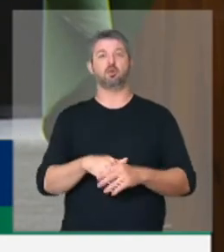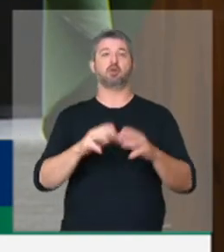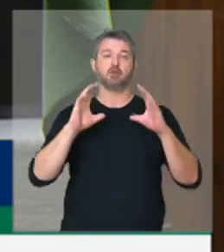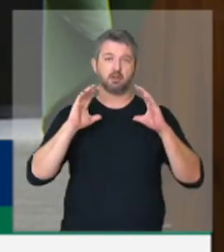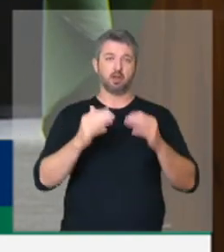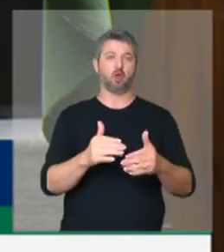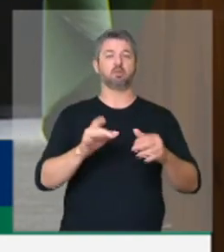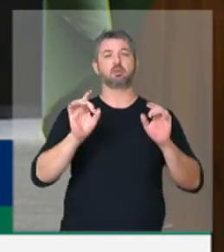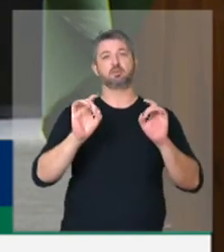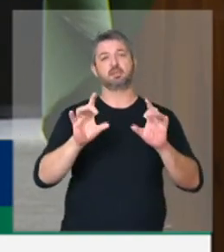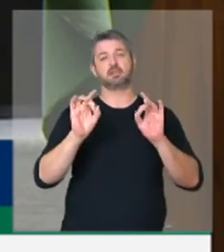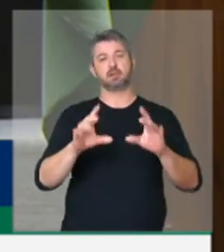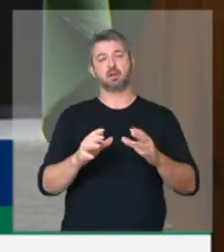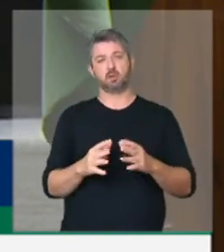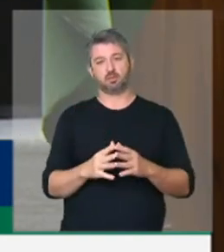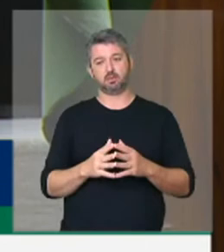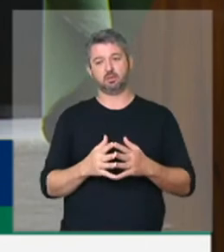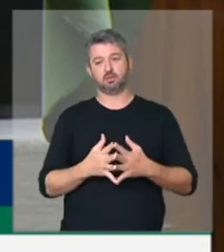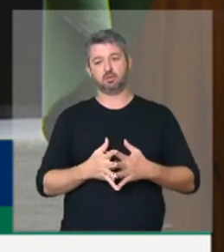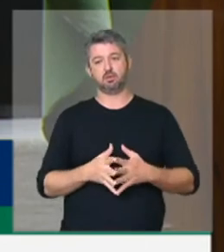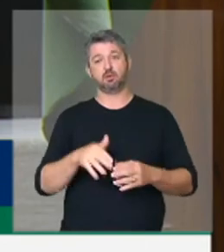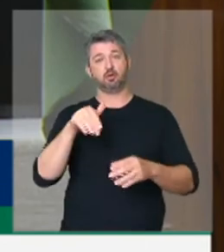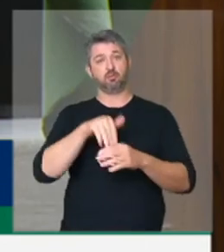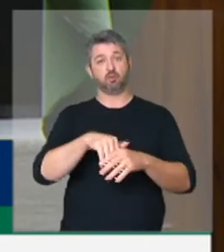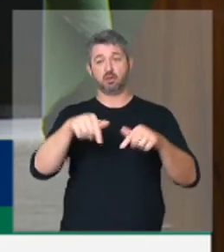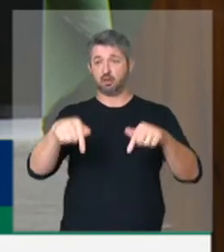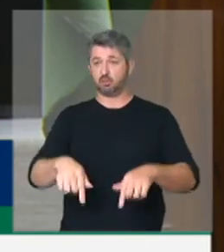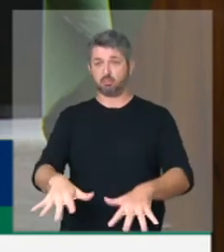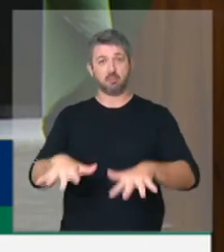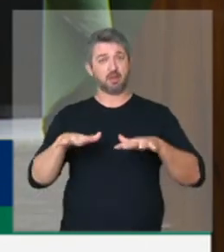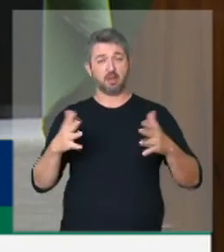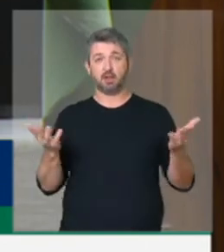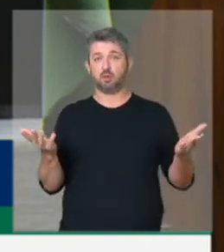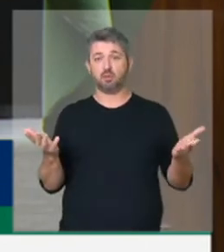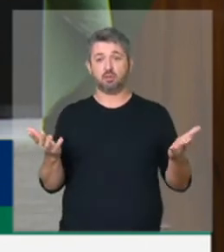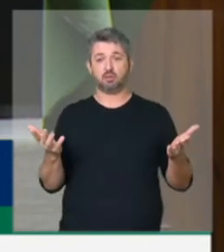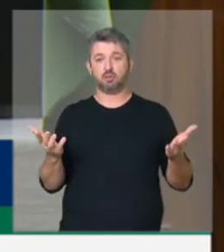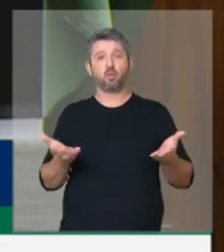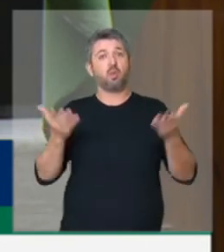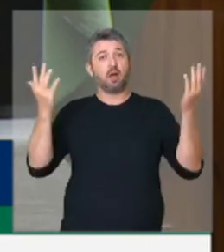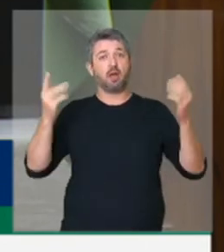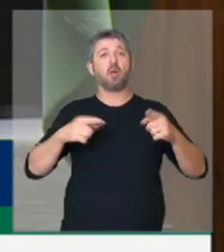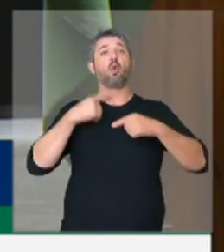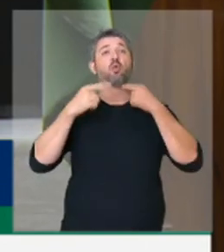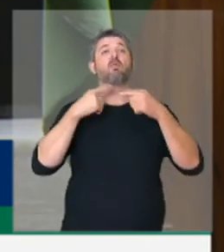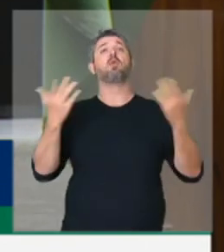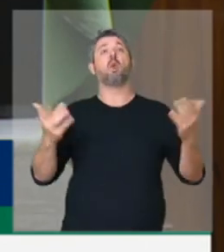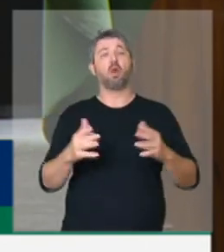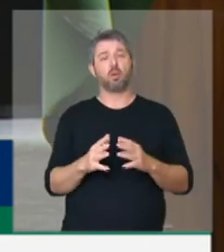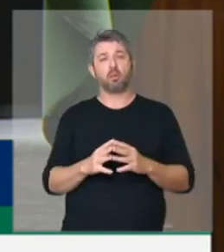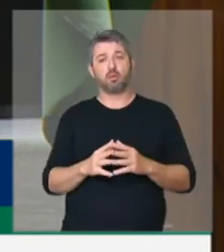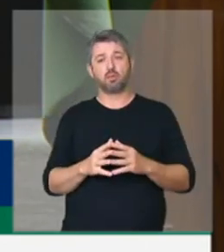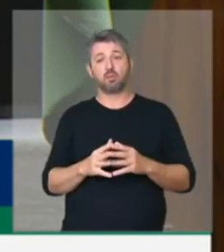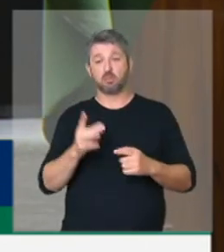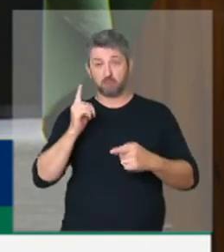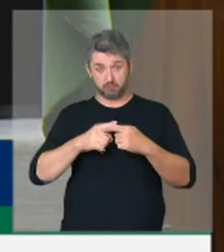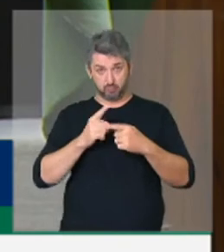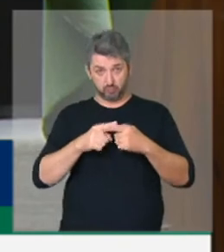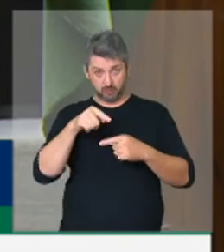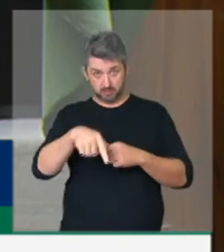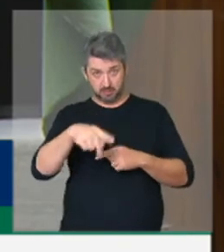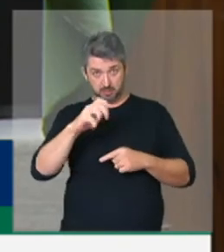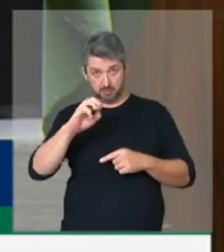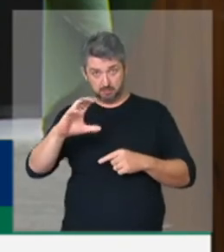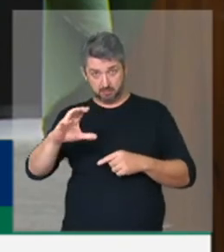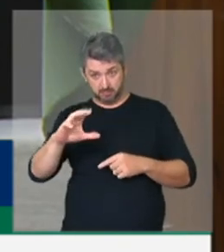comissão especial e votada no plenário. Olha, qual a dúvida? Porque esta PEC,